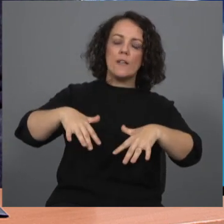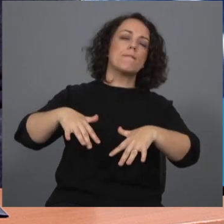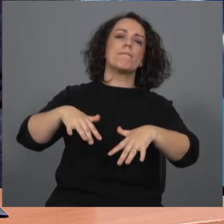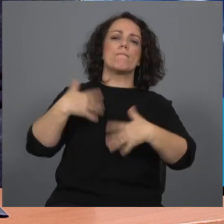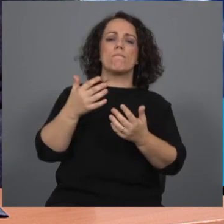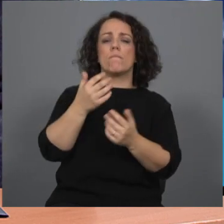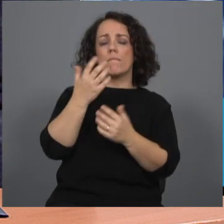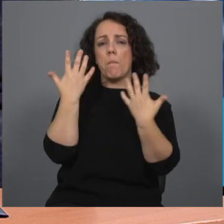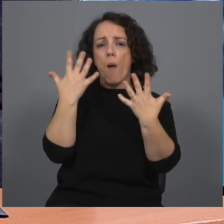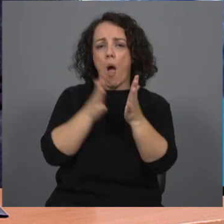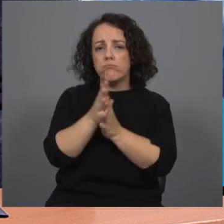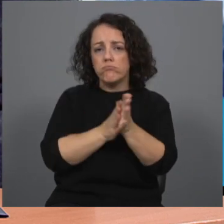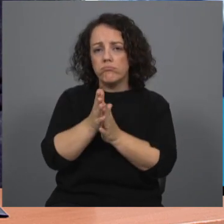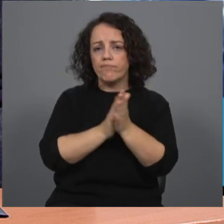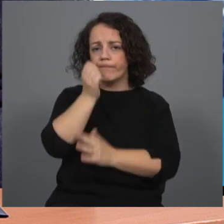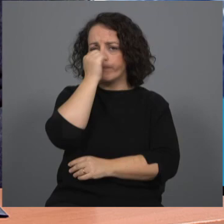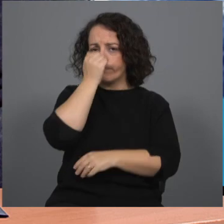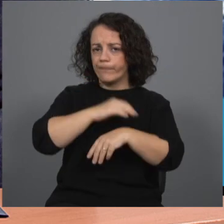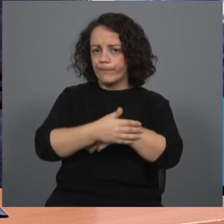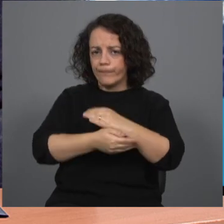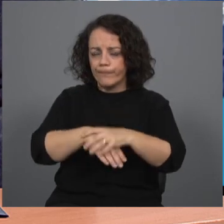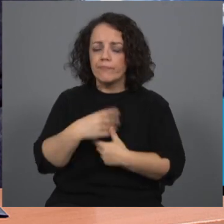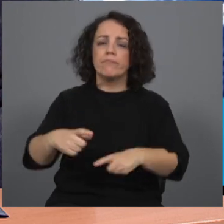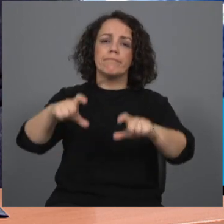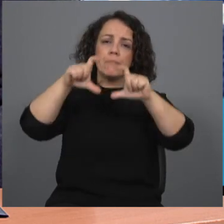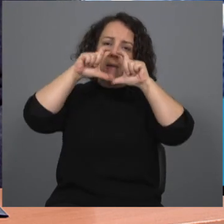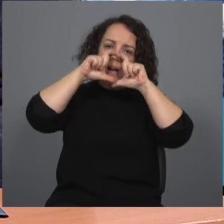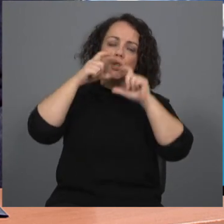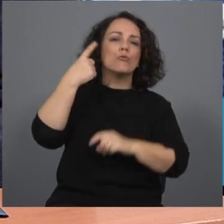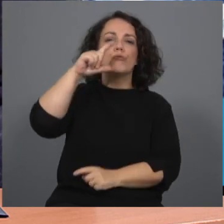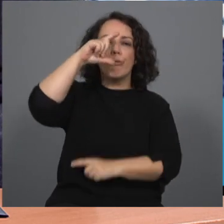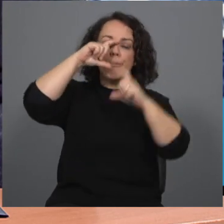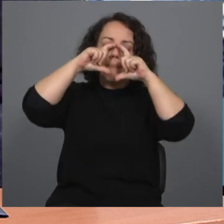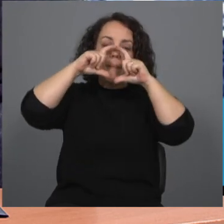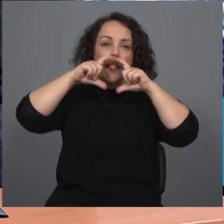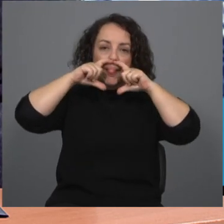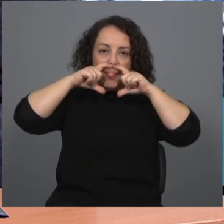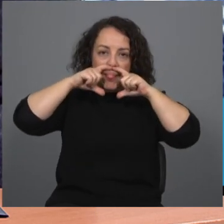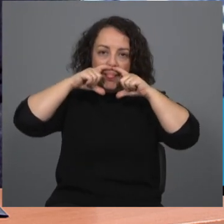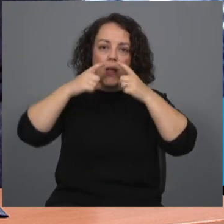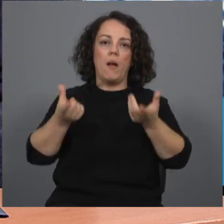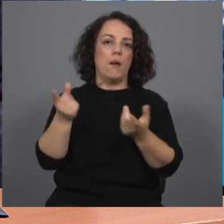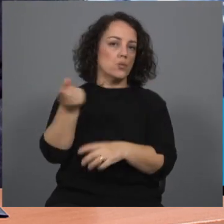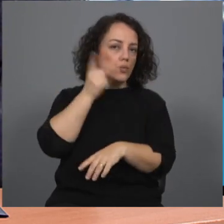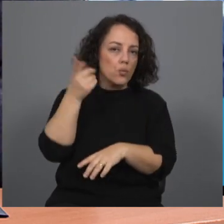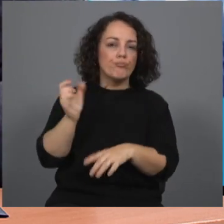as mãos, as máscaras postas, não é por baixo do nariz, as